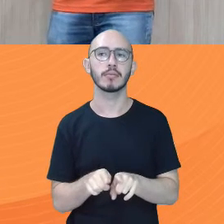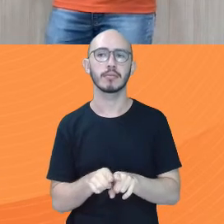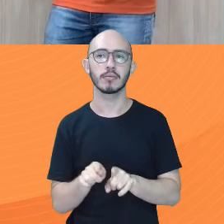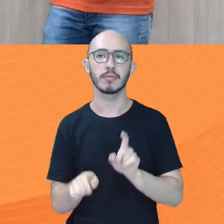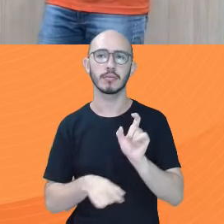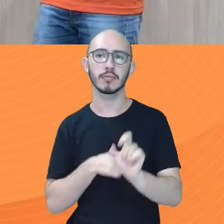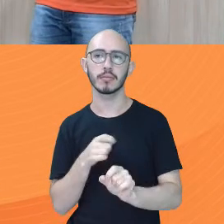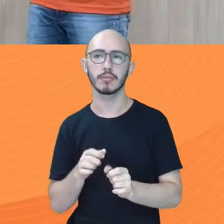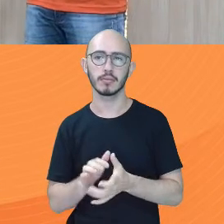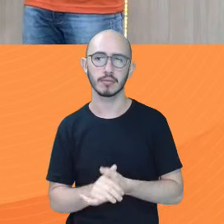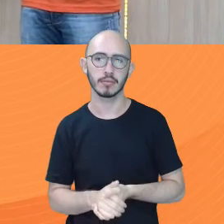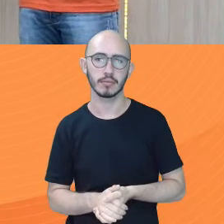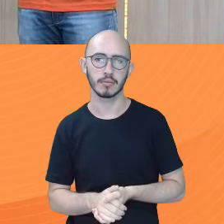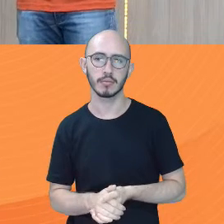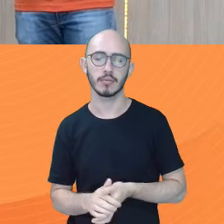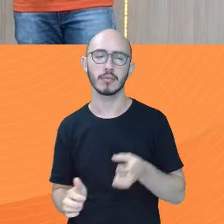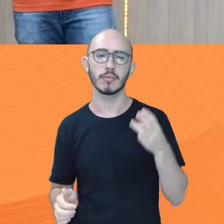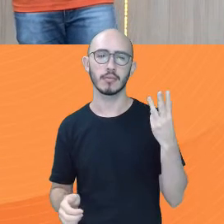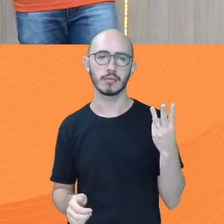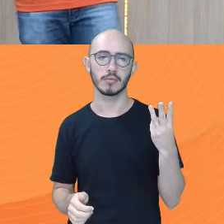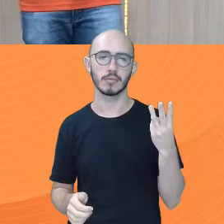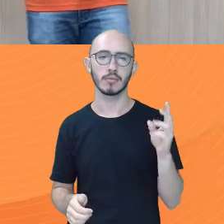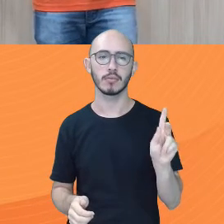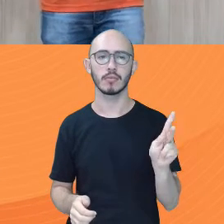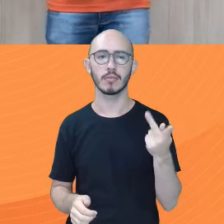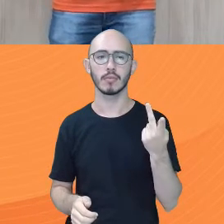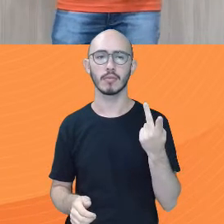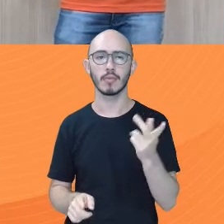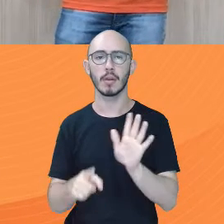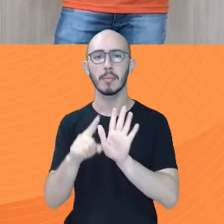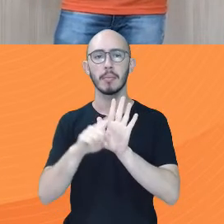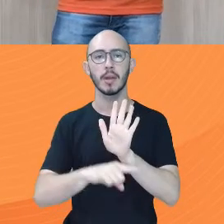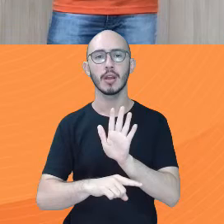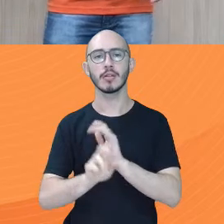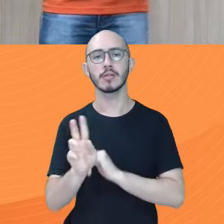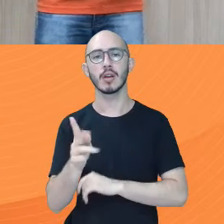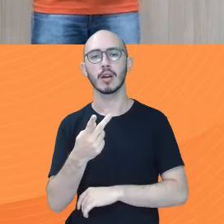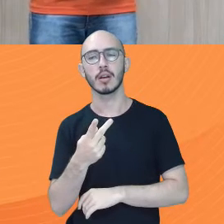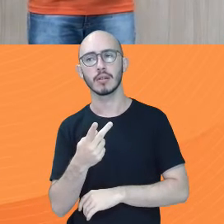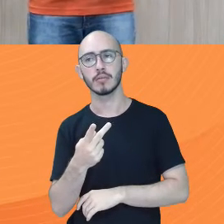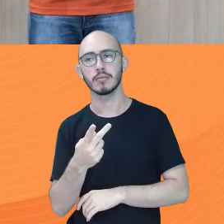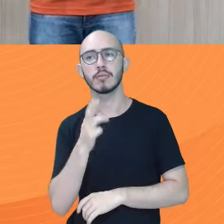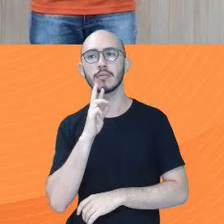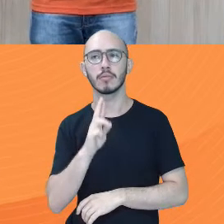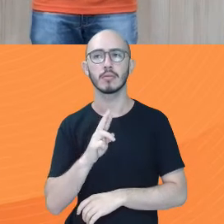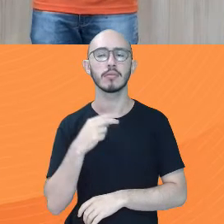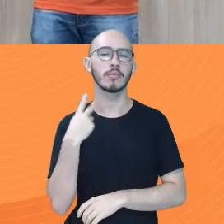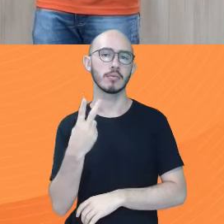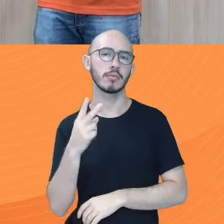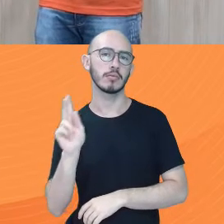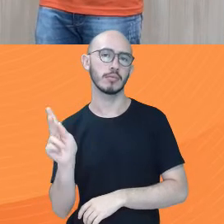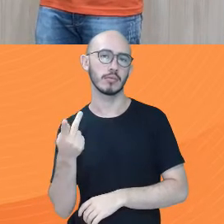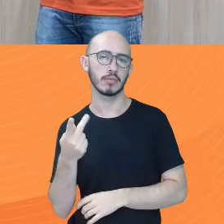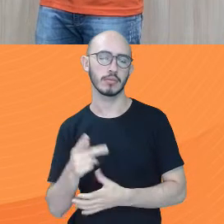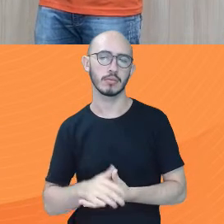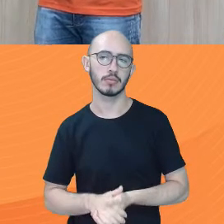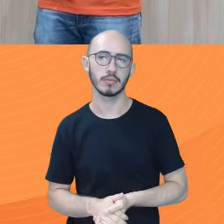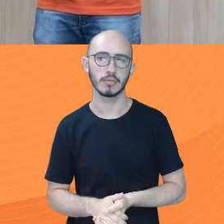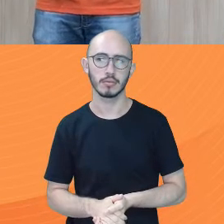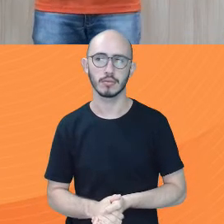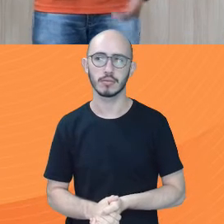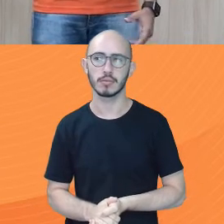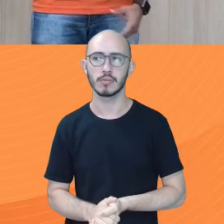expressão, tá? 3H menos H, você tem 3H, tira 1H, você fica com